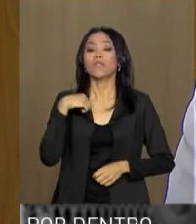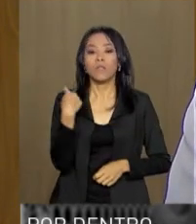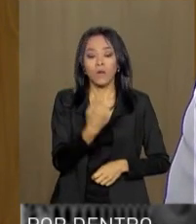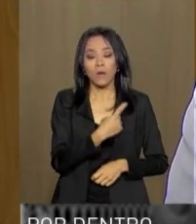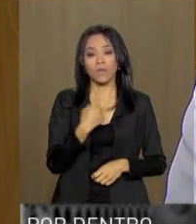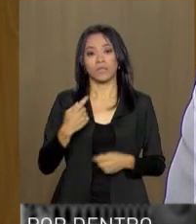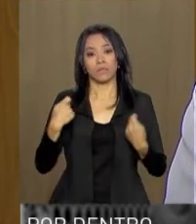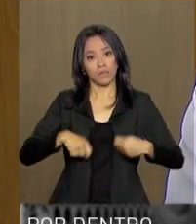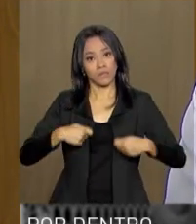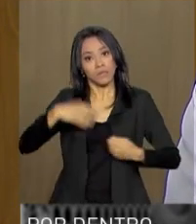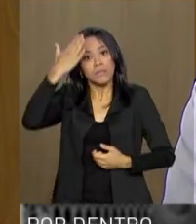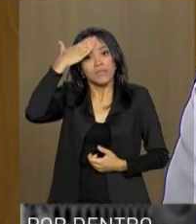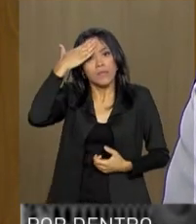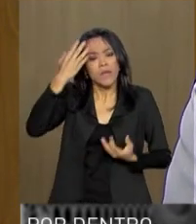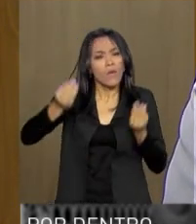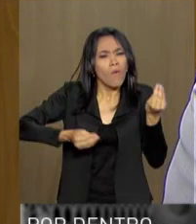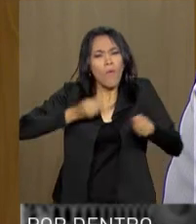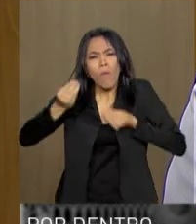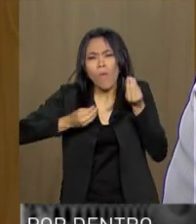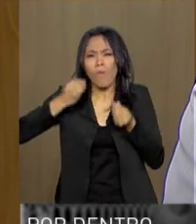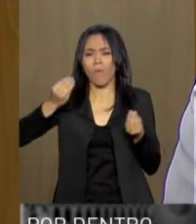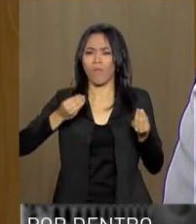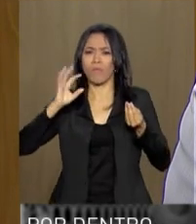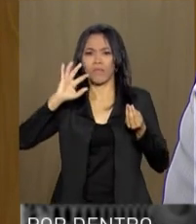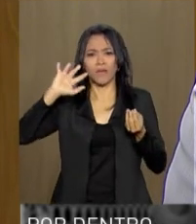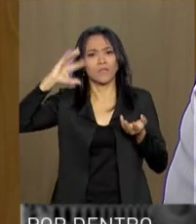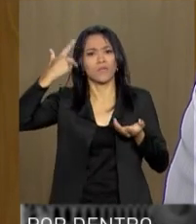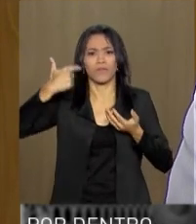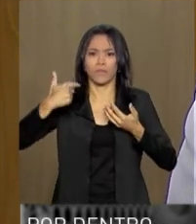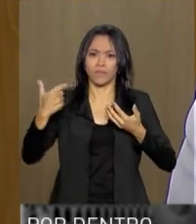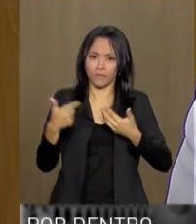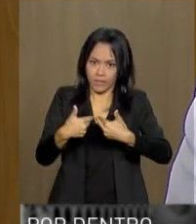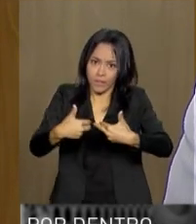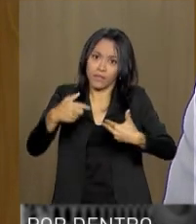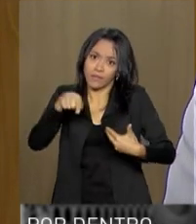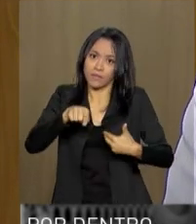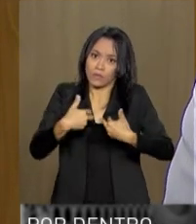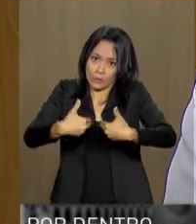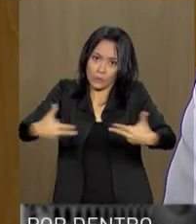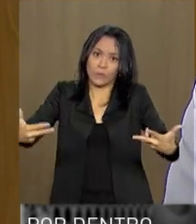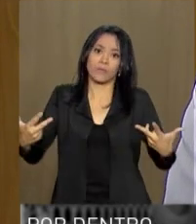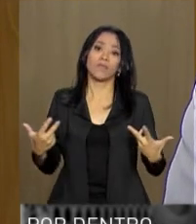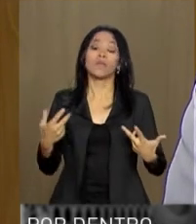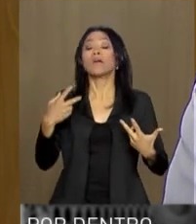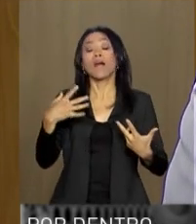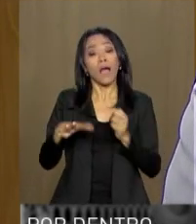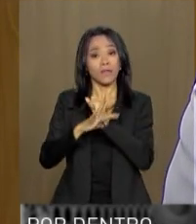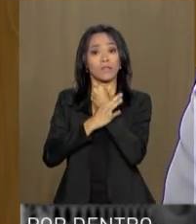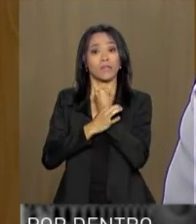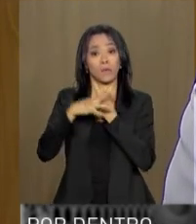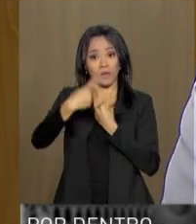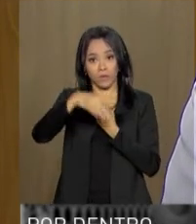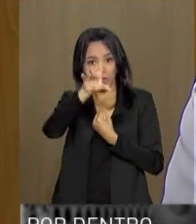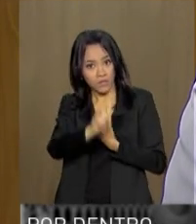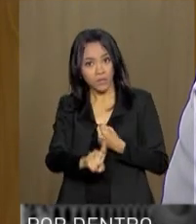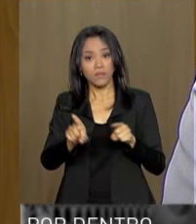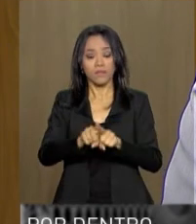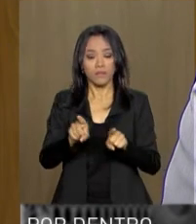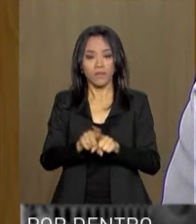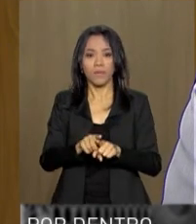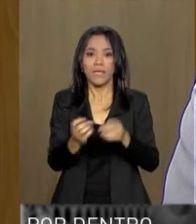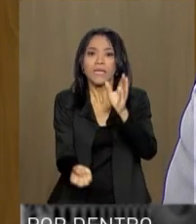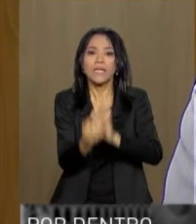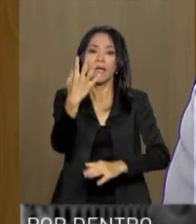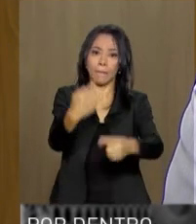isso através da inserção dos eua garantindo seus direitos e também através de políticas públicas né quero citar